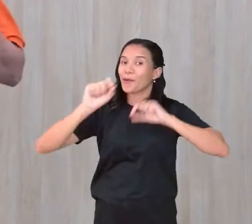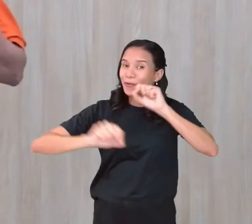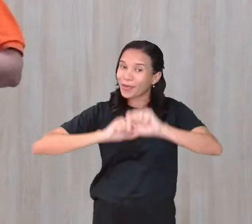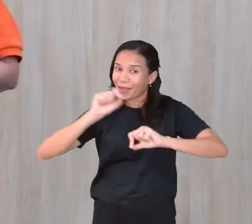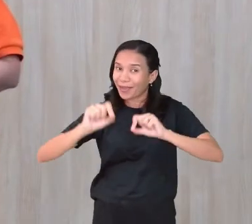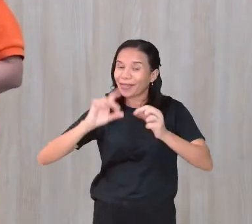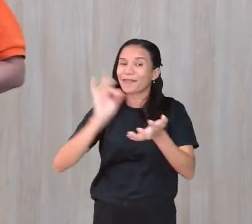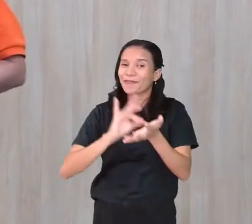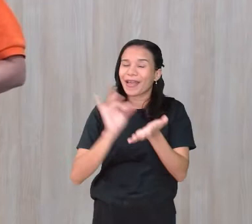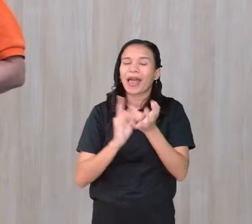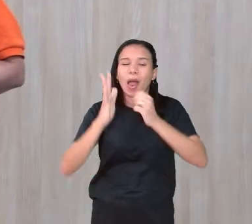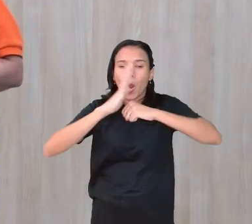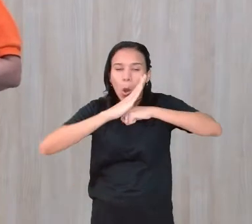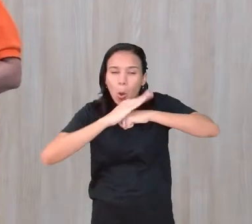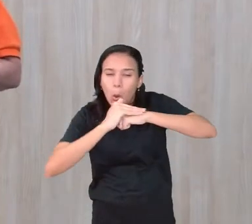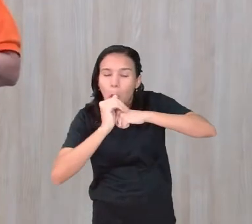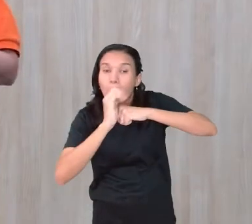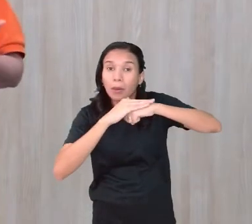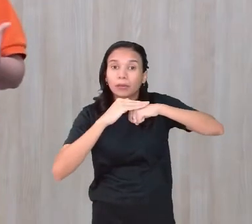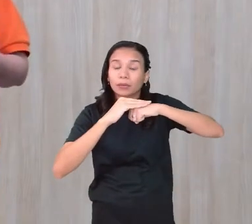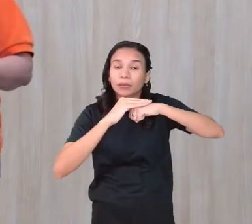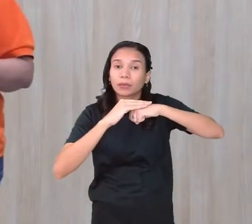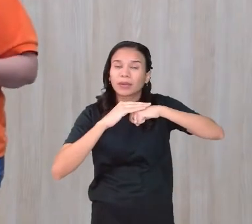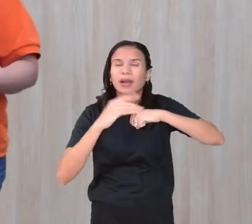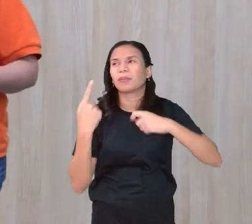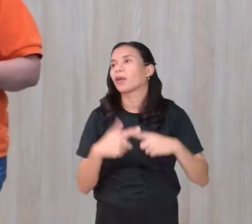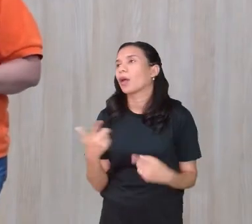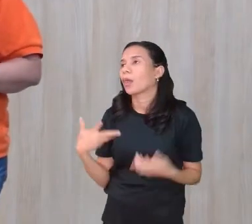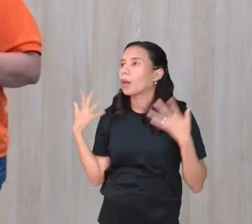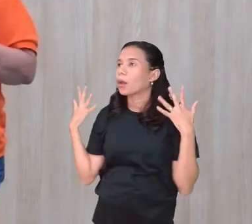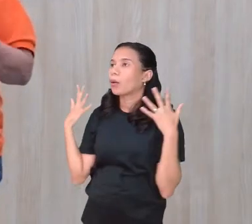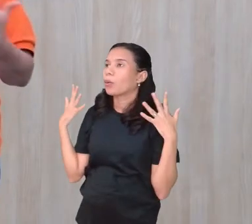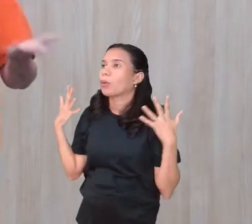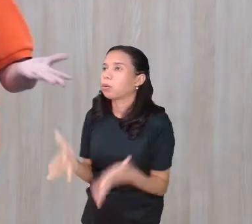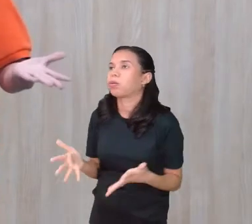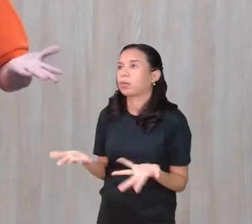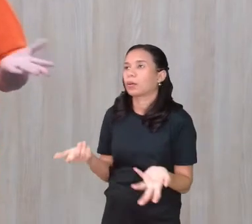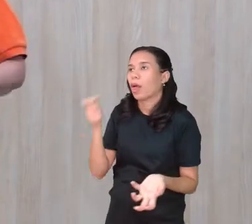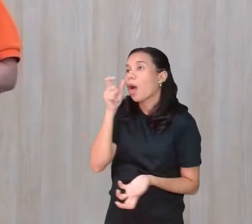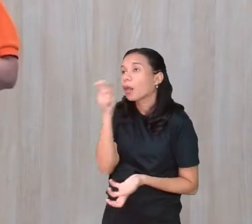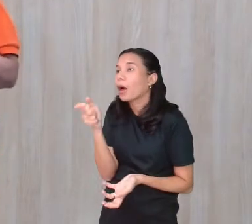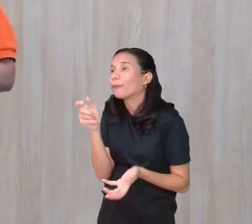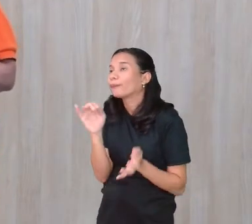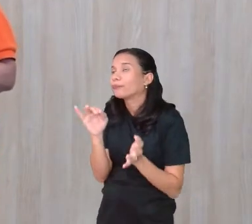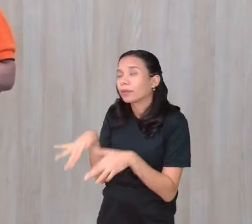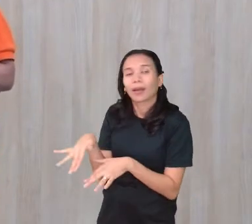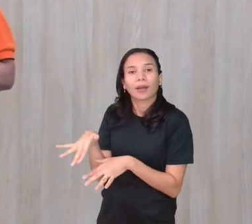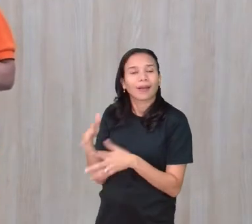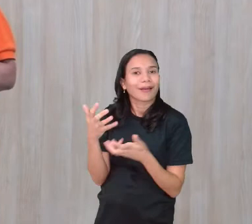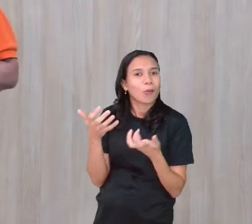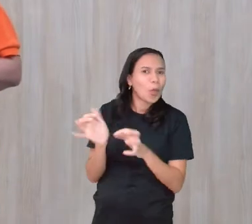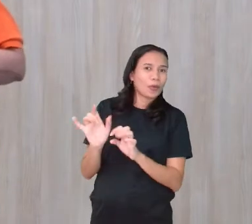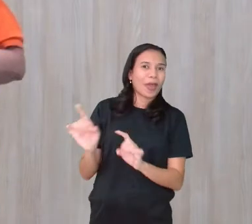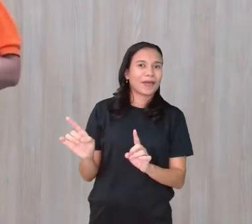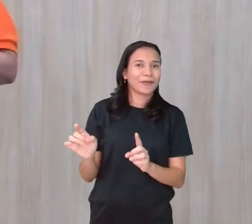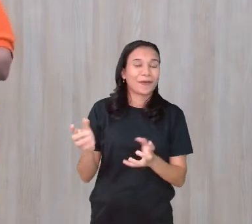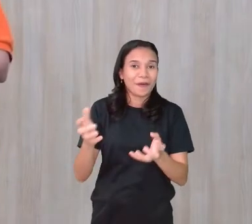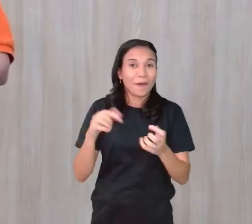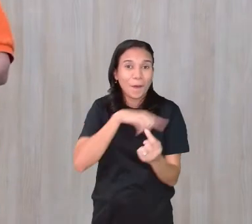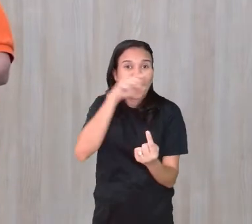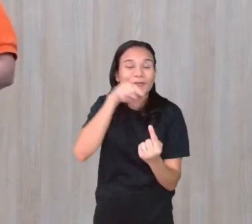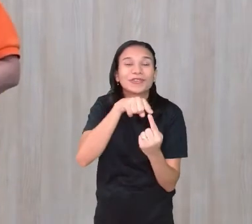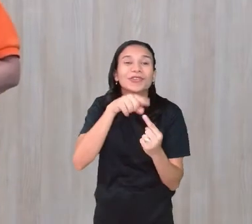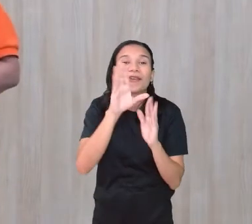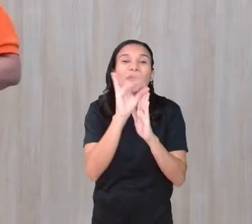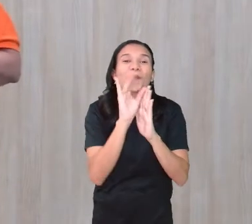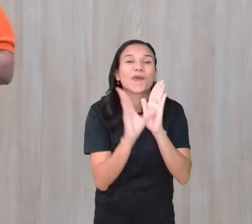bastante afetividade, porque senão se torna algo chato, desinteressante. E eu não quero que esse